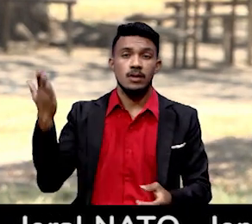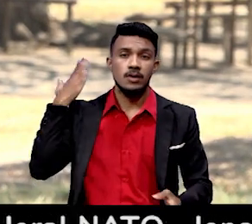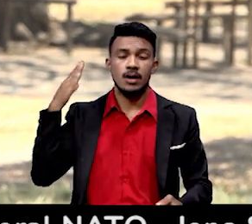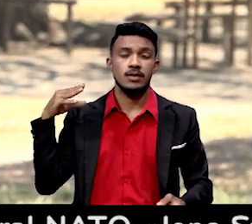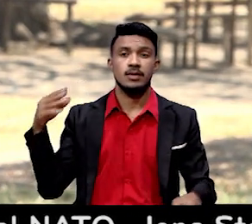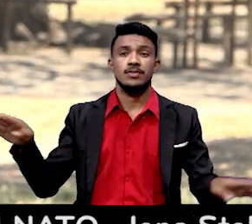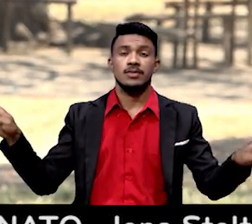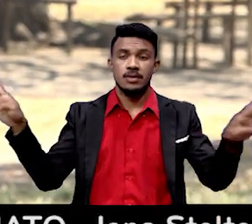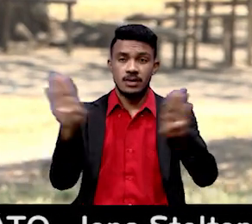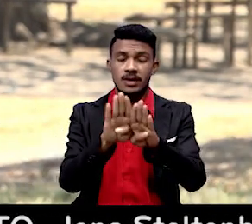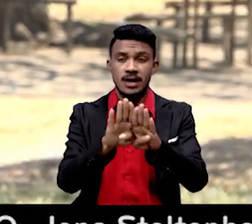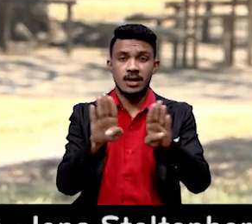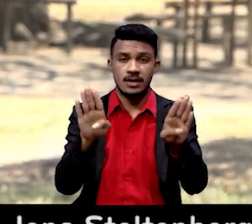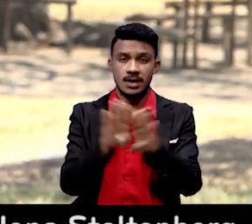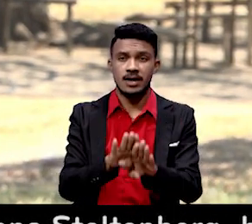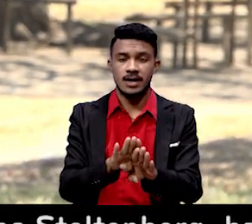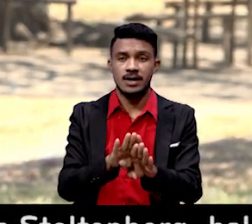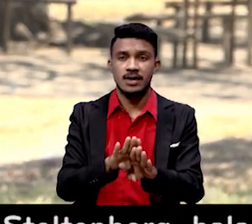selamat datang nela, ia nebe lá,